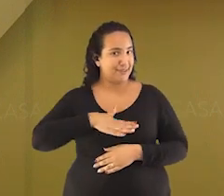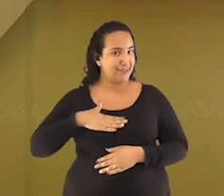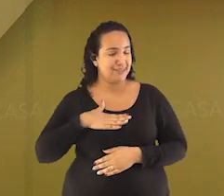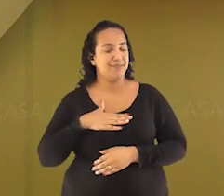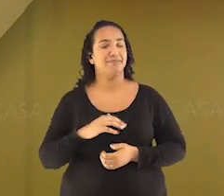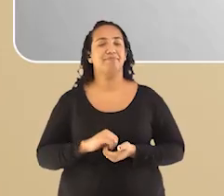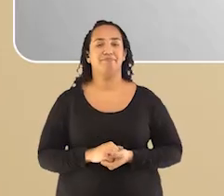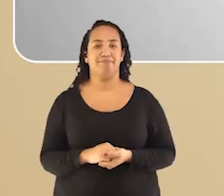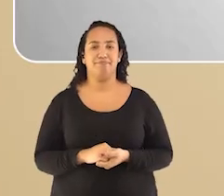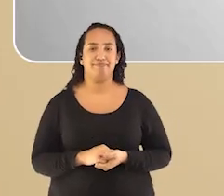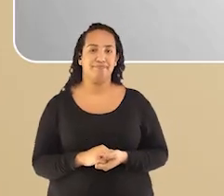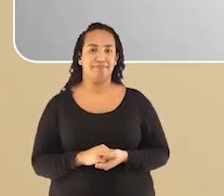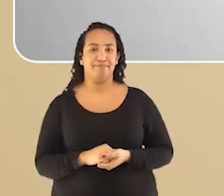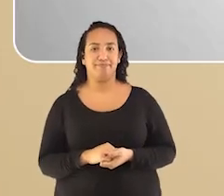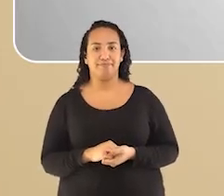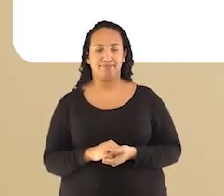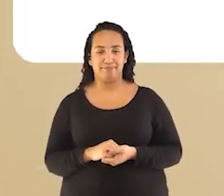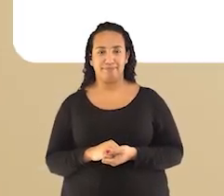curtam.